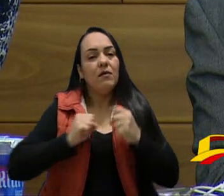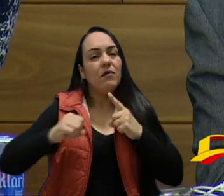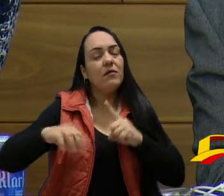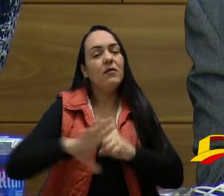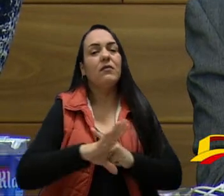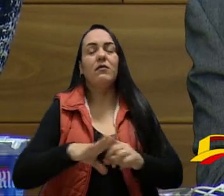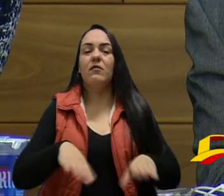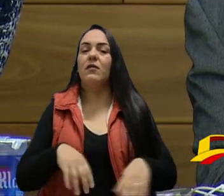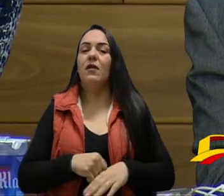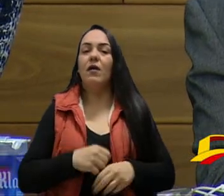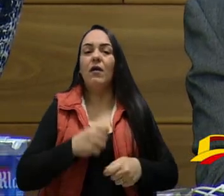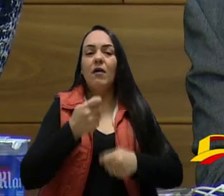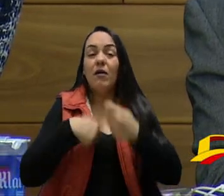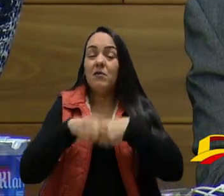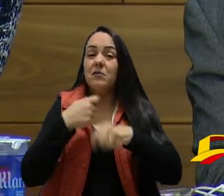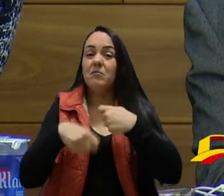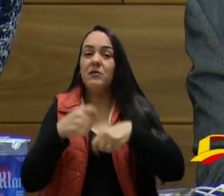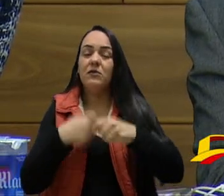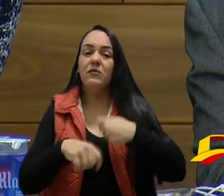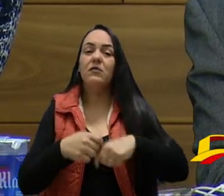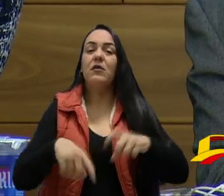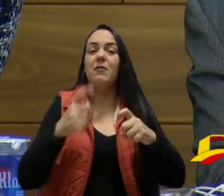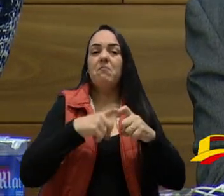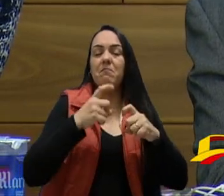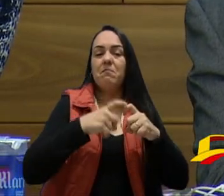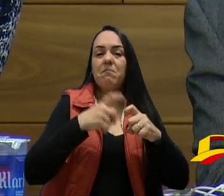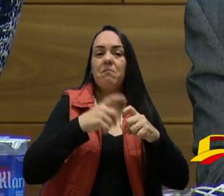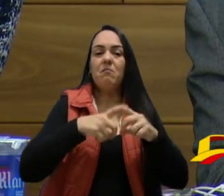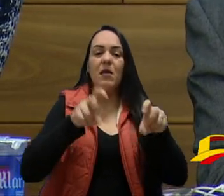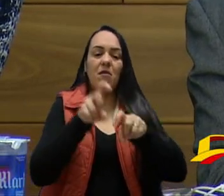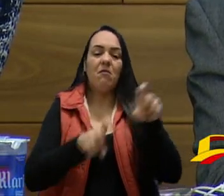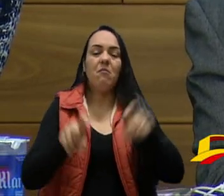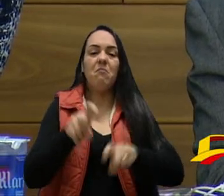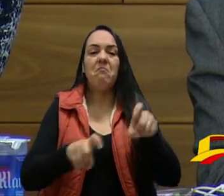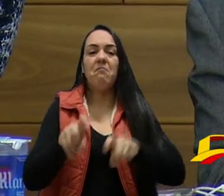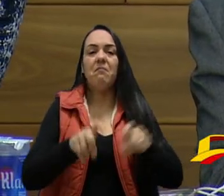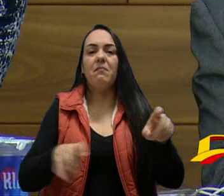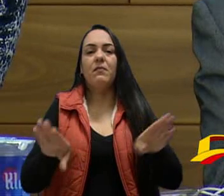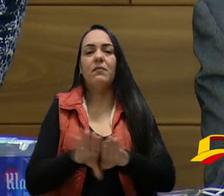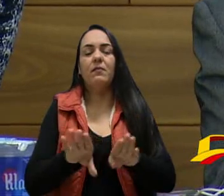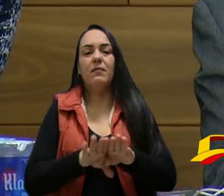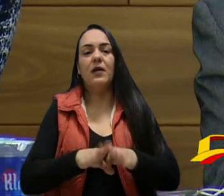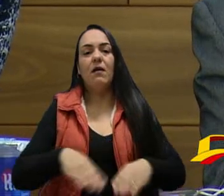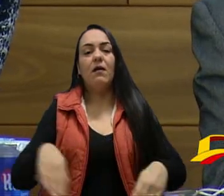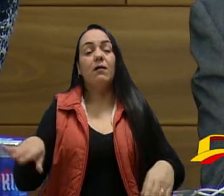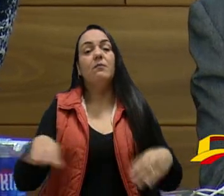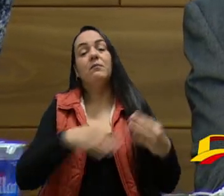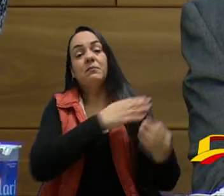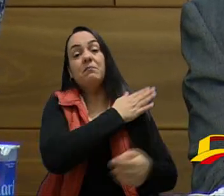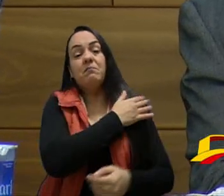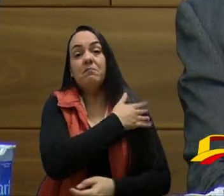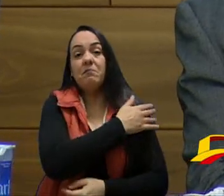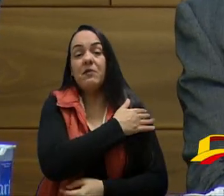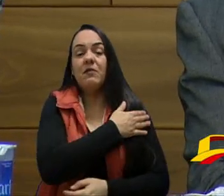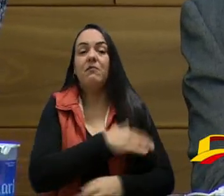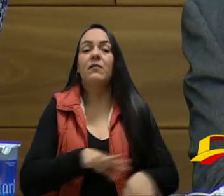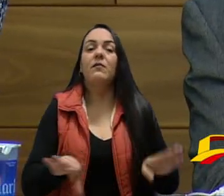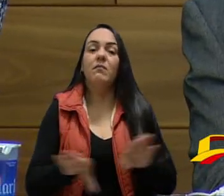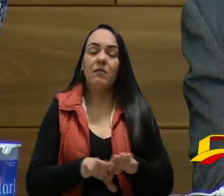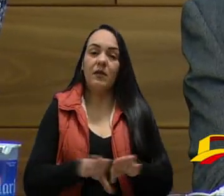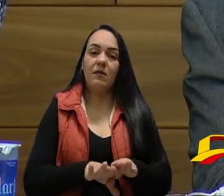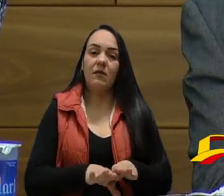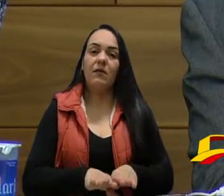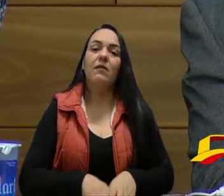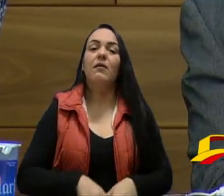administrativos e técnicos de dar de computação e alguma chefias tudo bem então então deixa